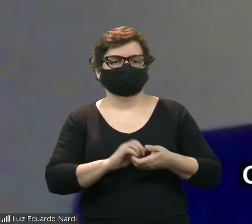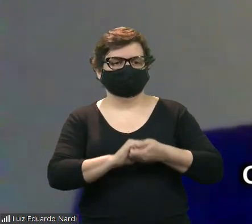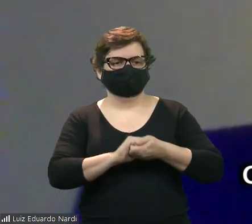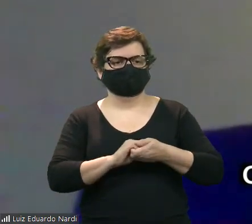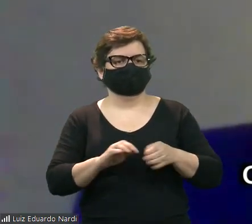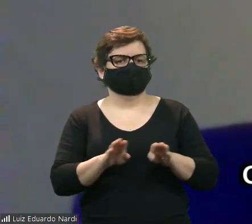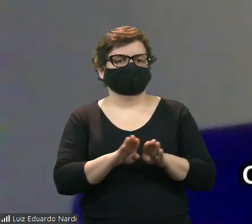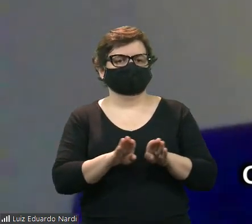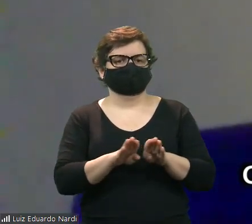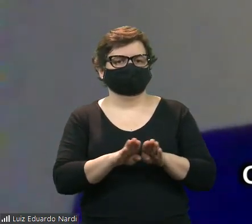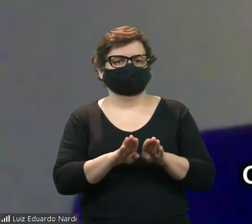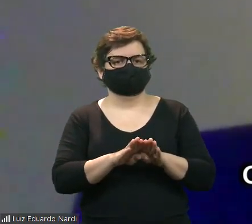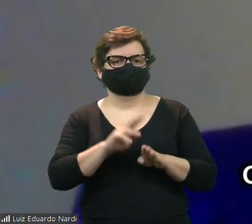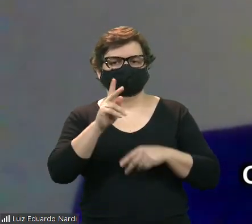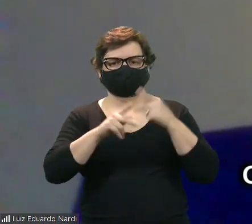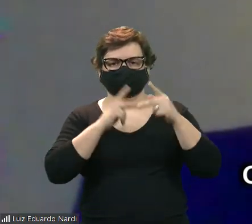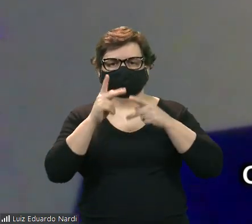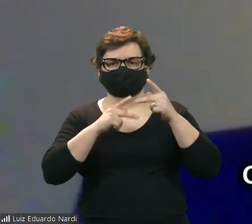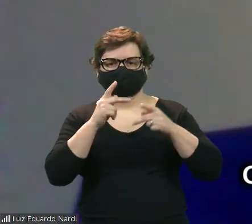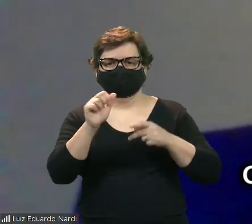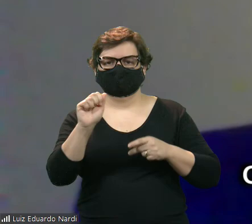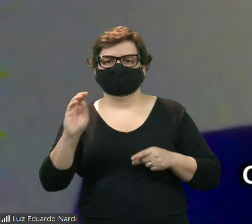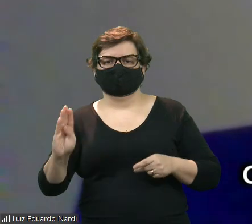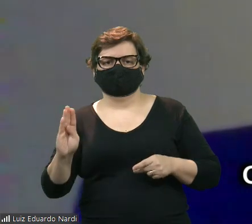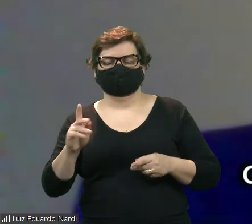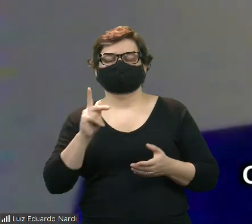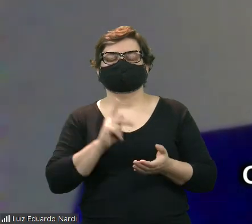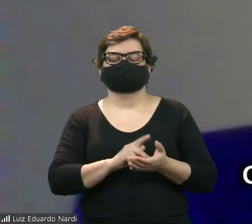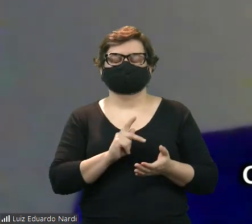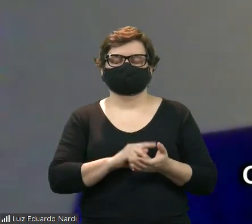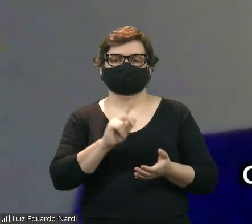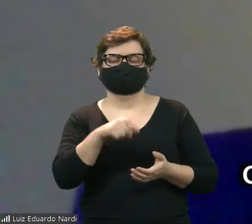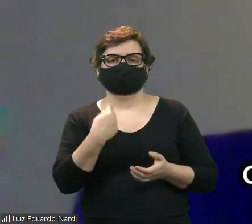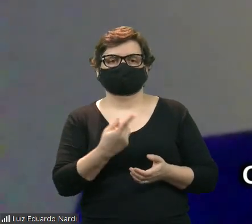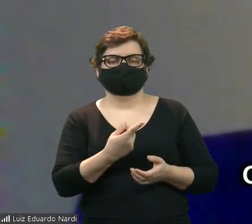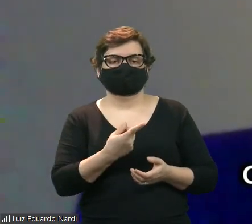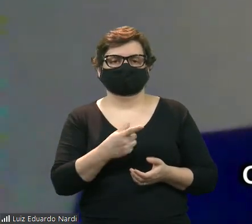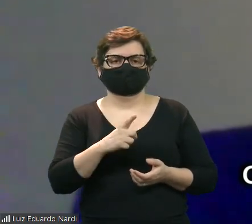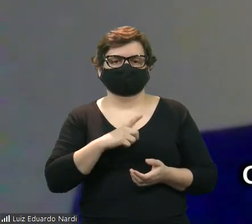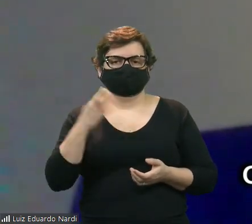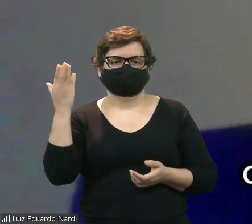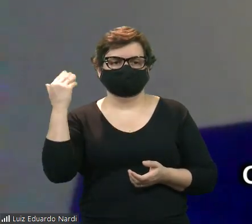aqui, na fala do vereador Albuquerque, de fato nós temos tido, sim,